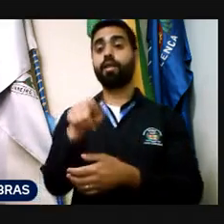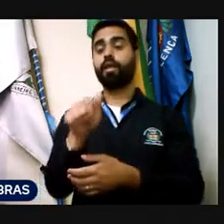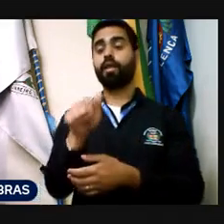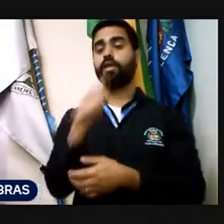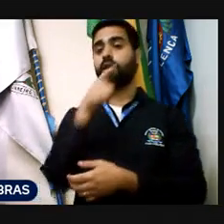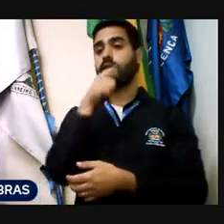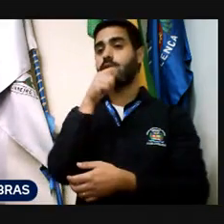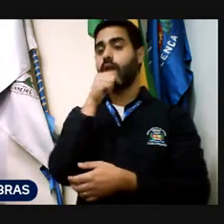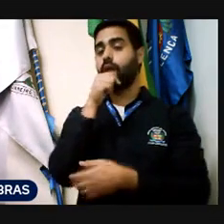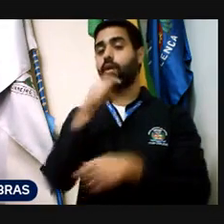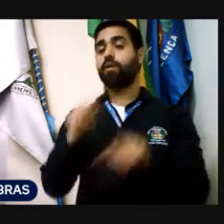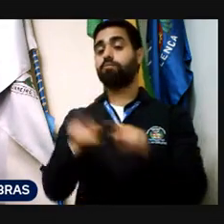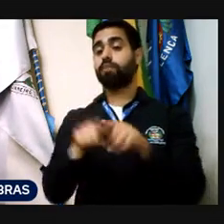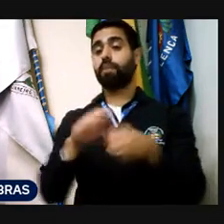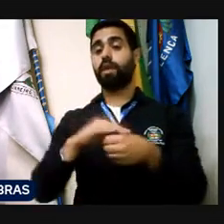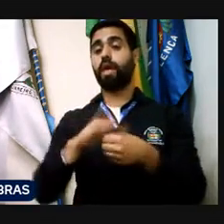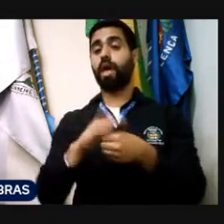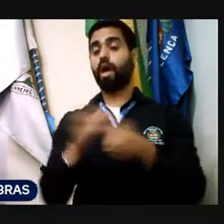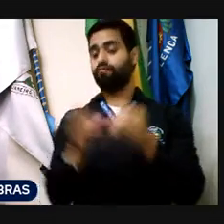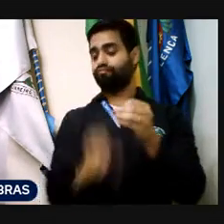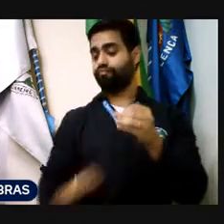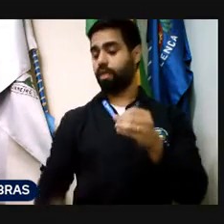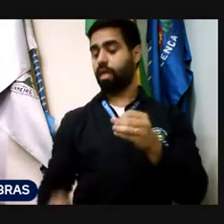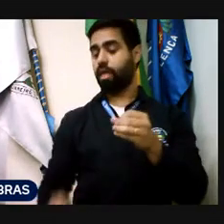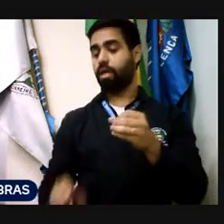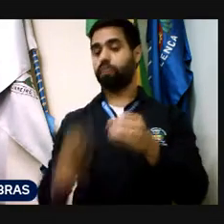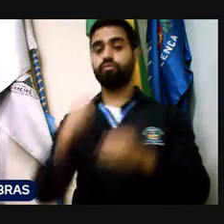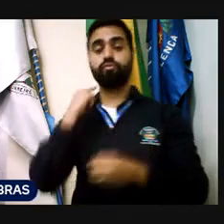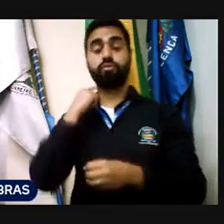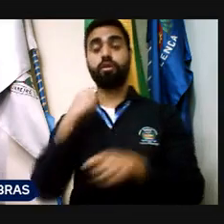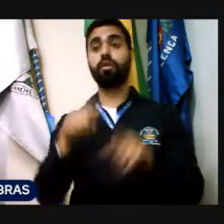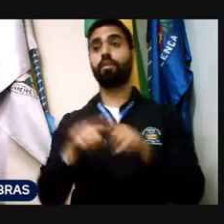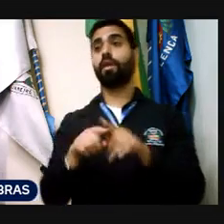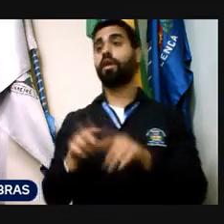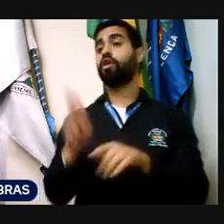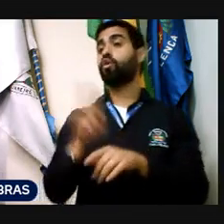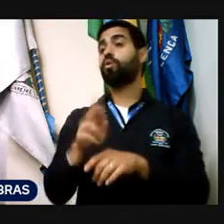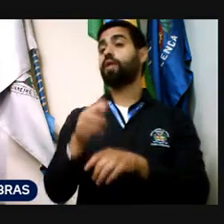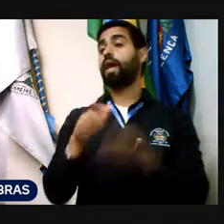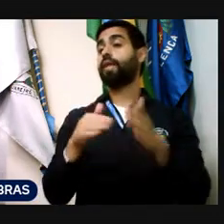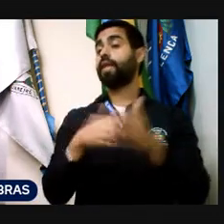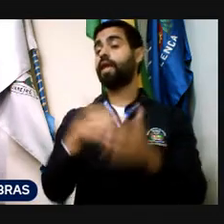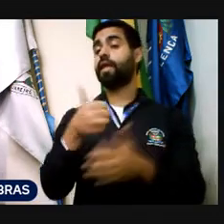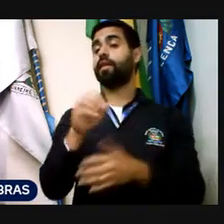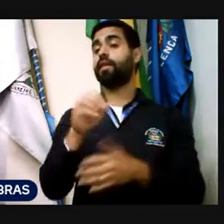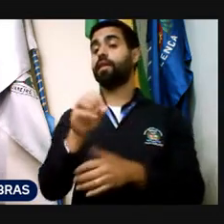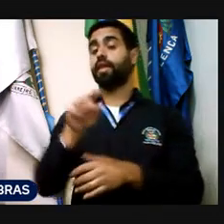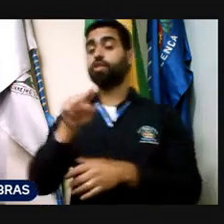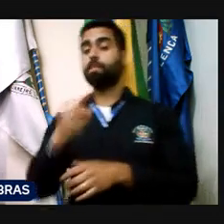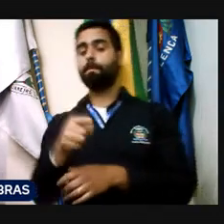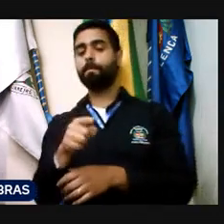de água e esgoto do município de Valença, gastando até 10 mil litros por mês,